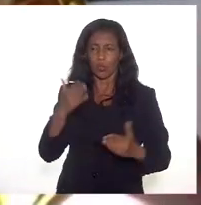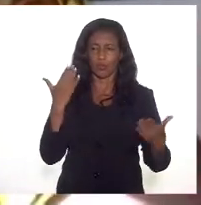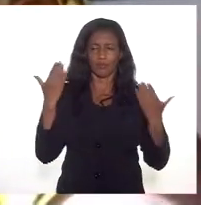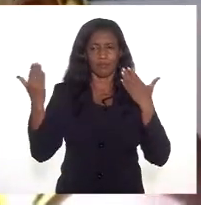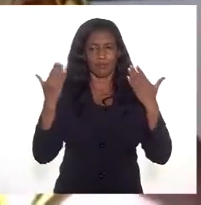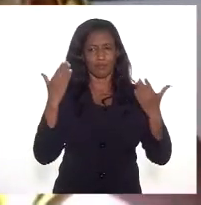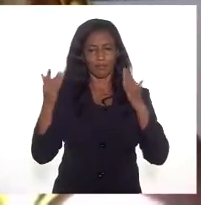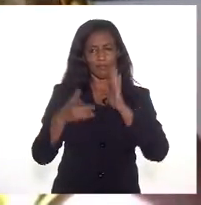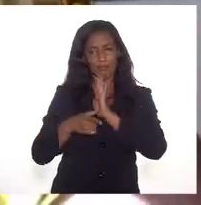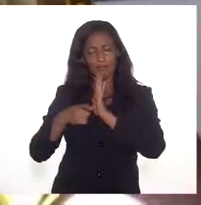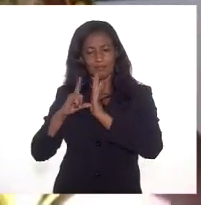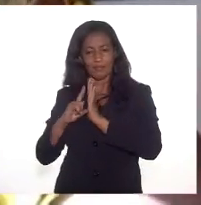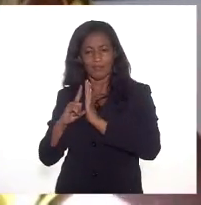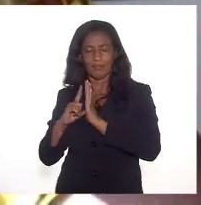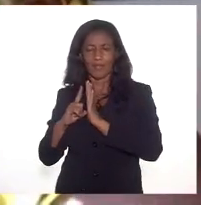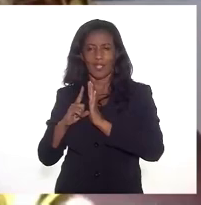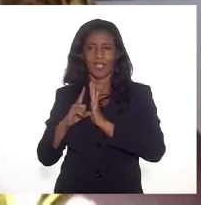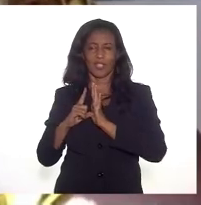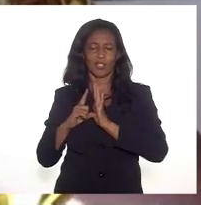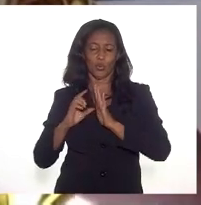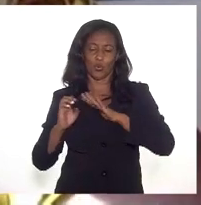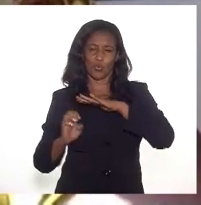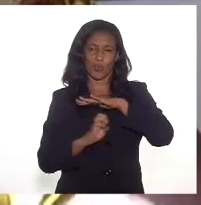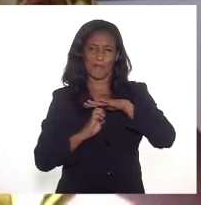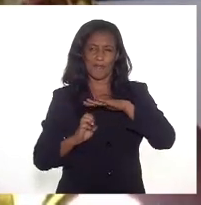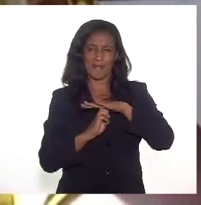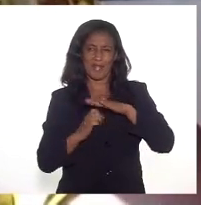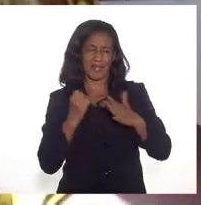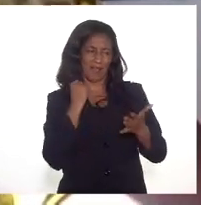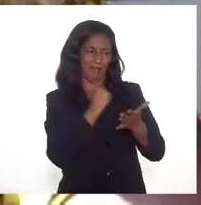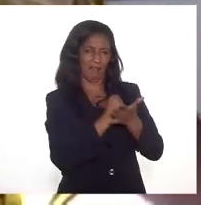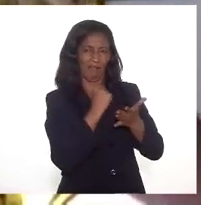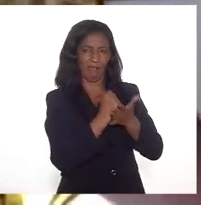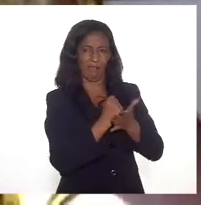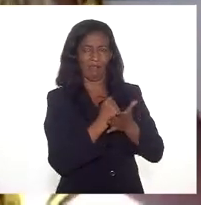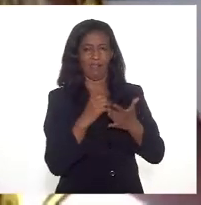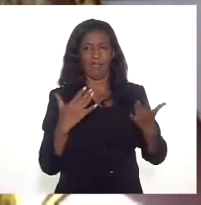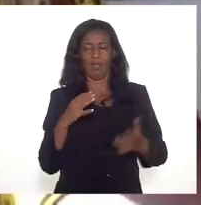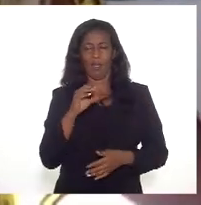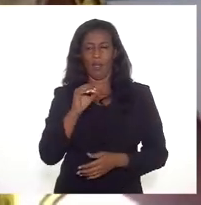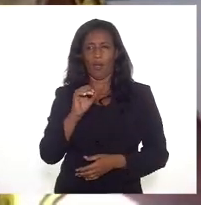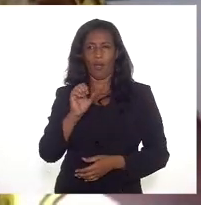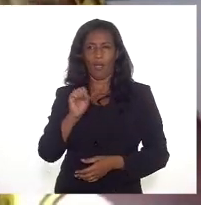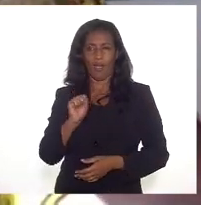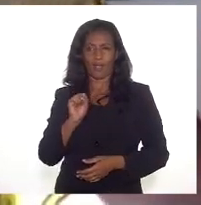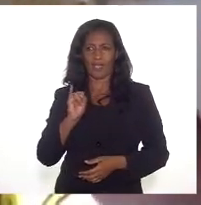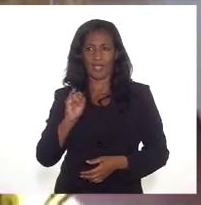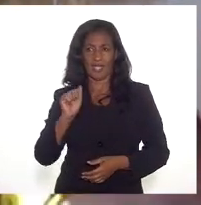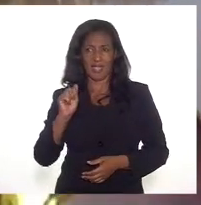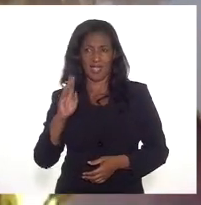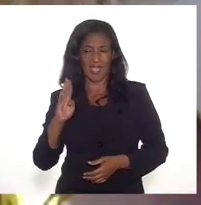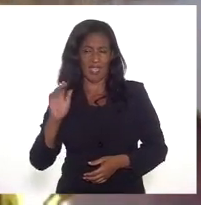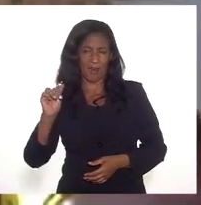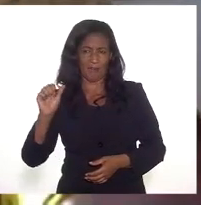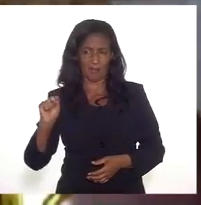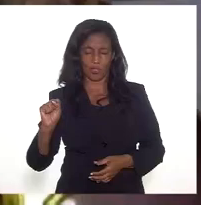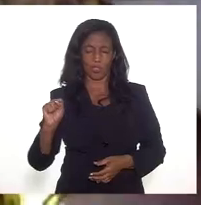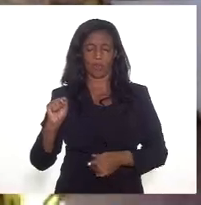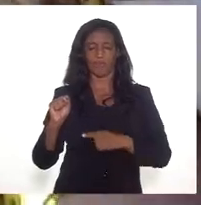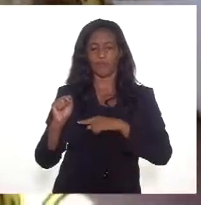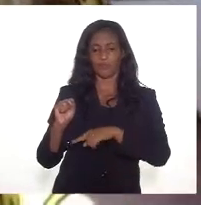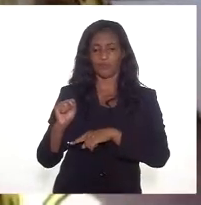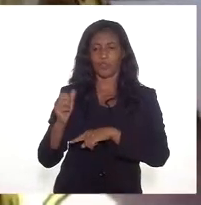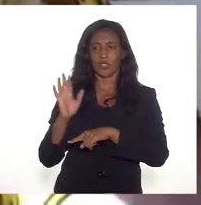relação antecipada com entes privados. Por exemplo, a OS Iabas, que já foi... É,